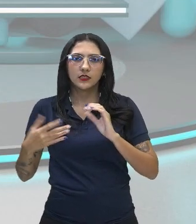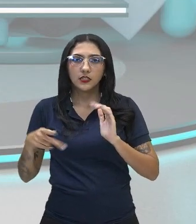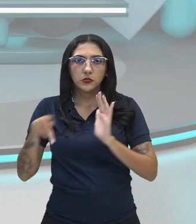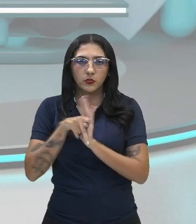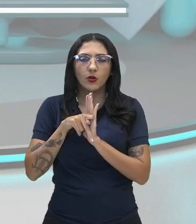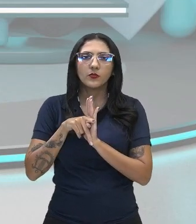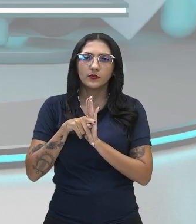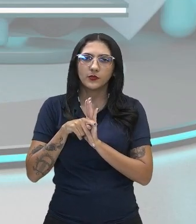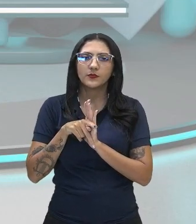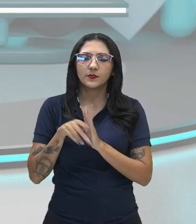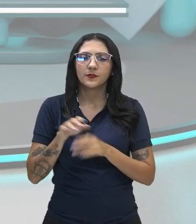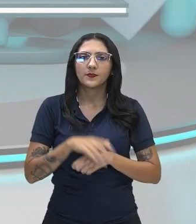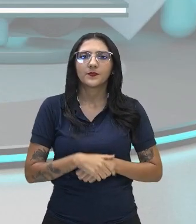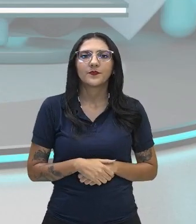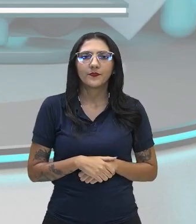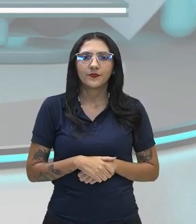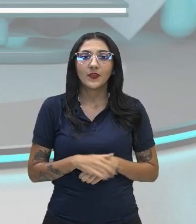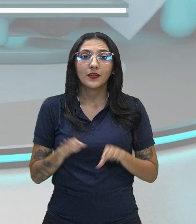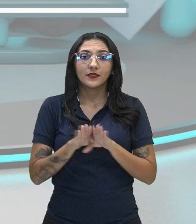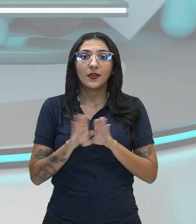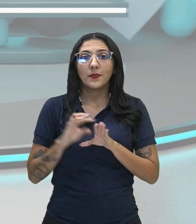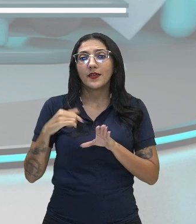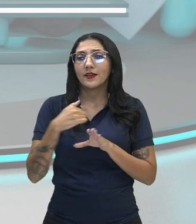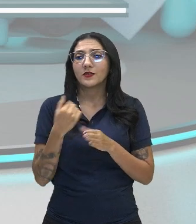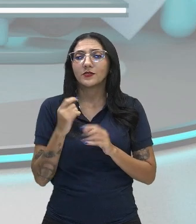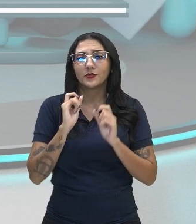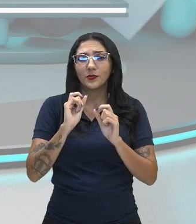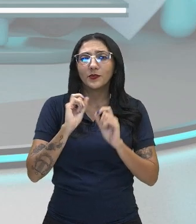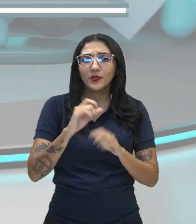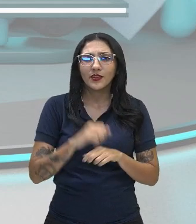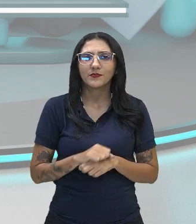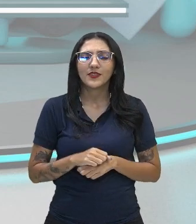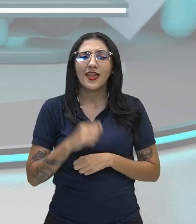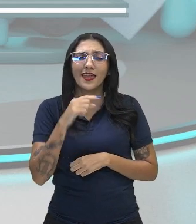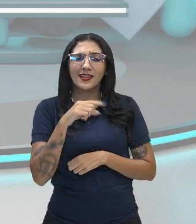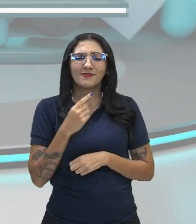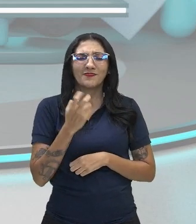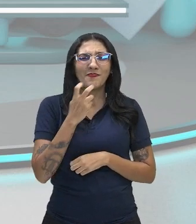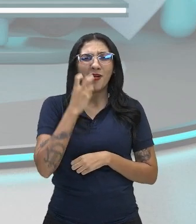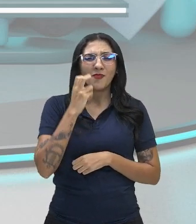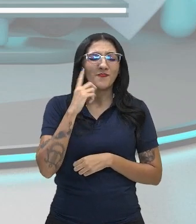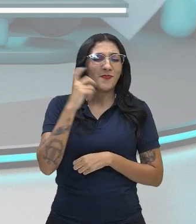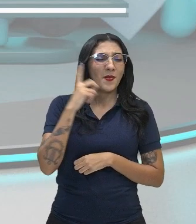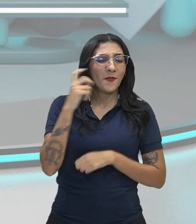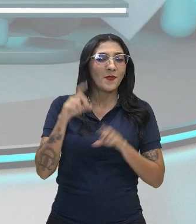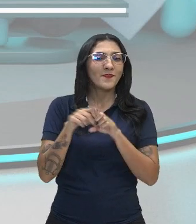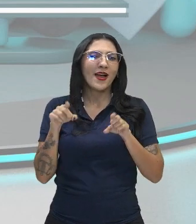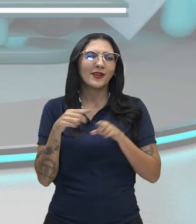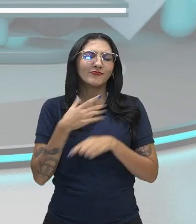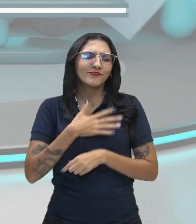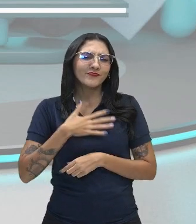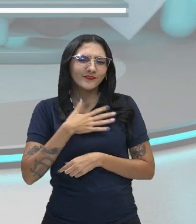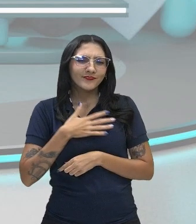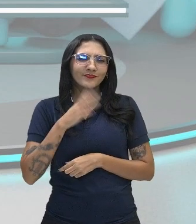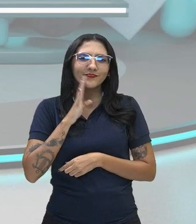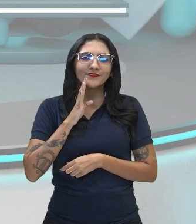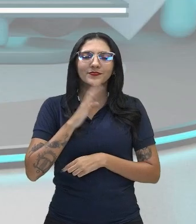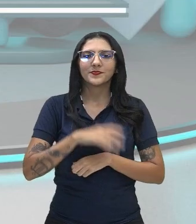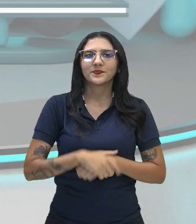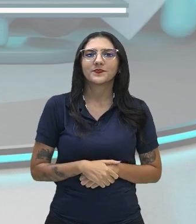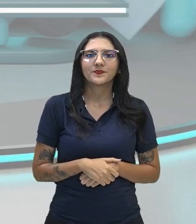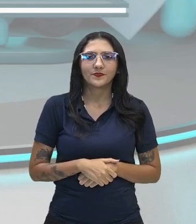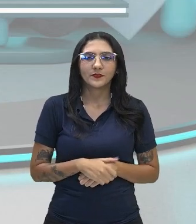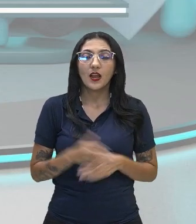informações sobre ele. E até as opiniões, olha, simpático, seu latido era agudo, mas simpático. Muito bem, agora que você